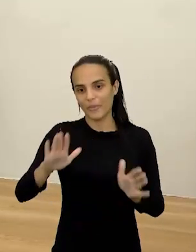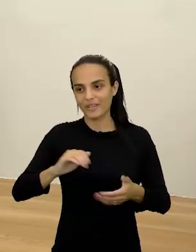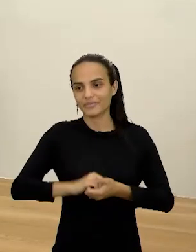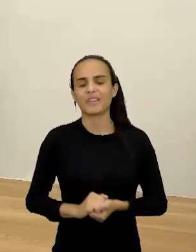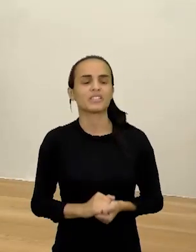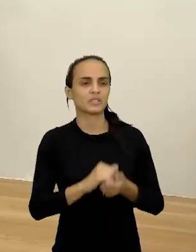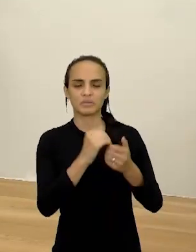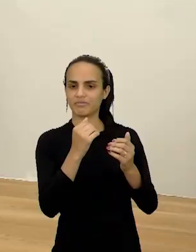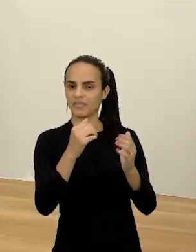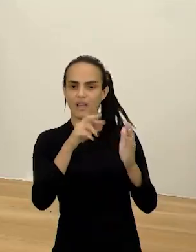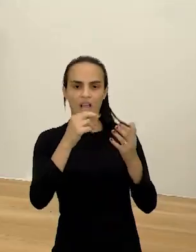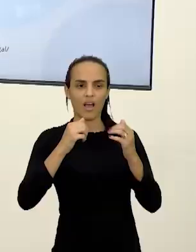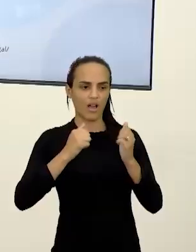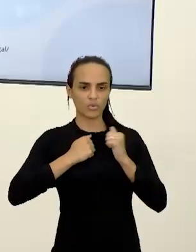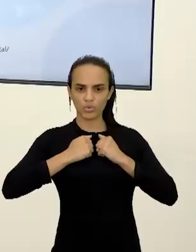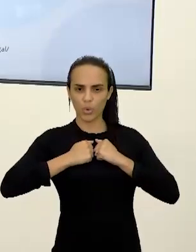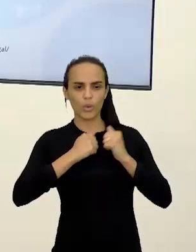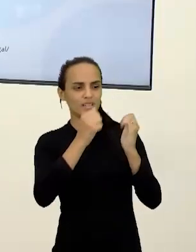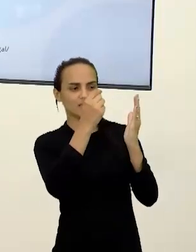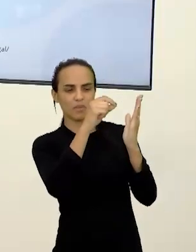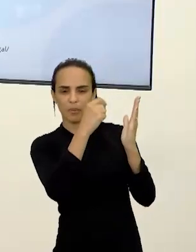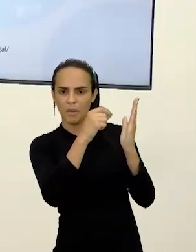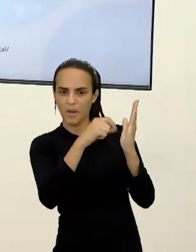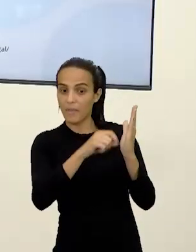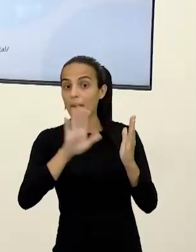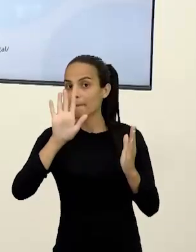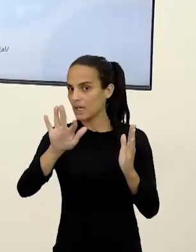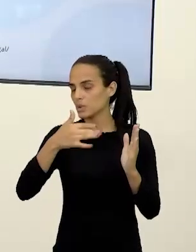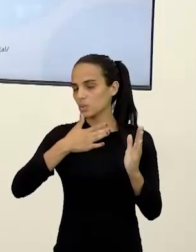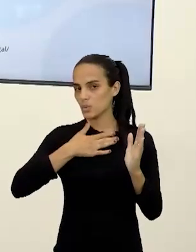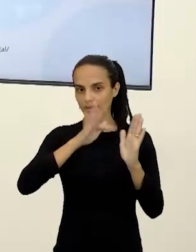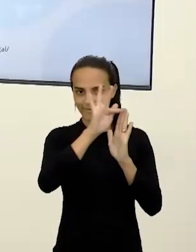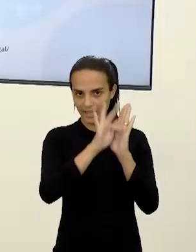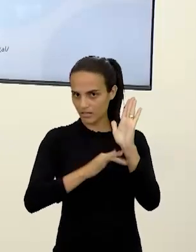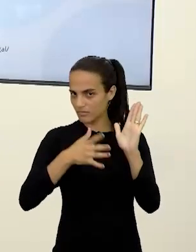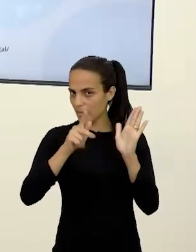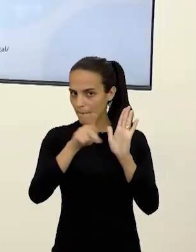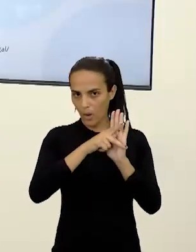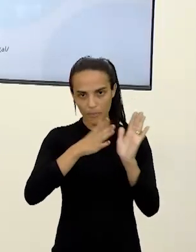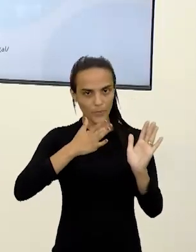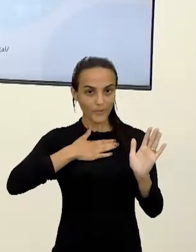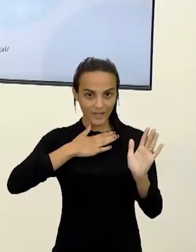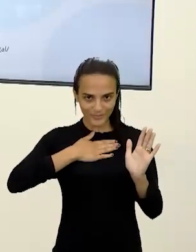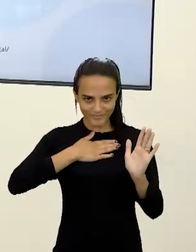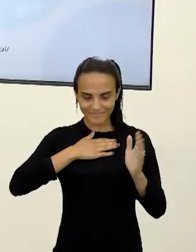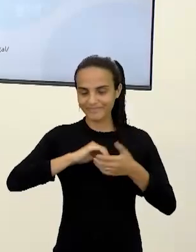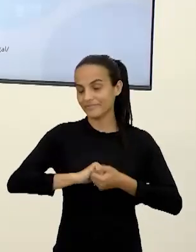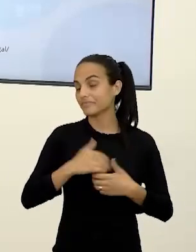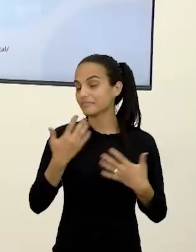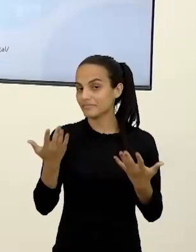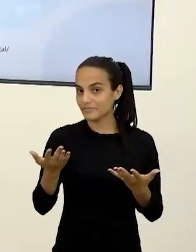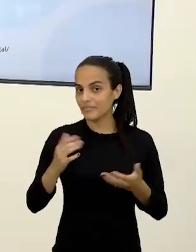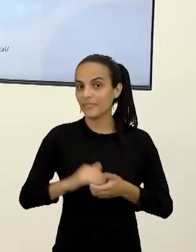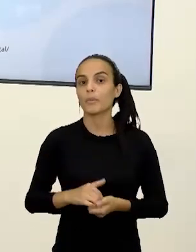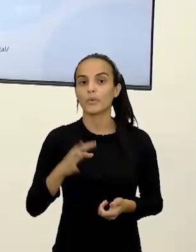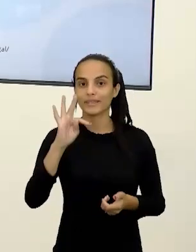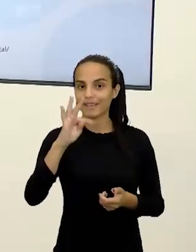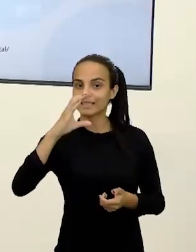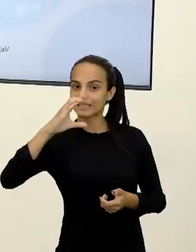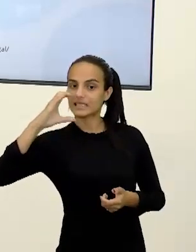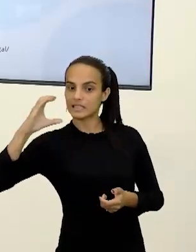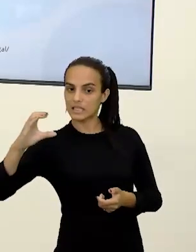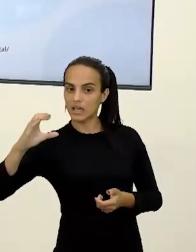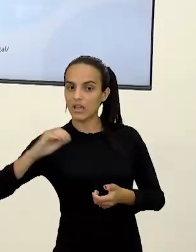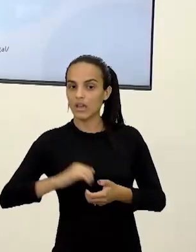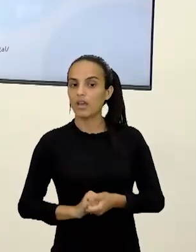citou muita gente, mas o texto é meu e o texto do TCC da Ju é dela. Então, meu TCC, o TCC das